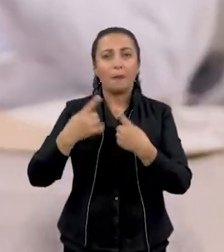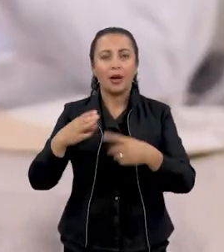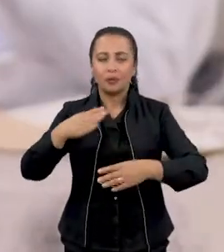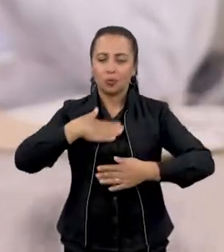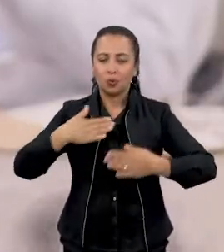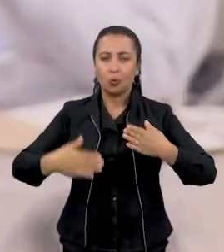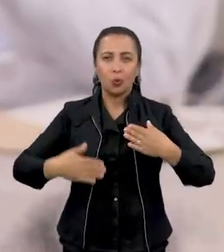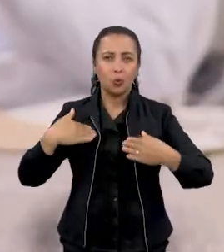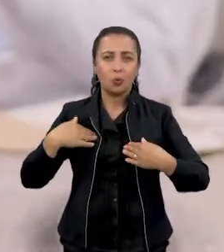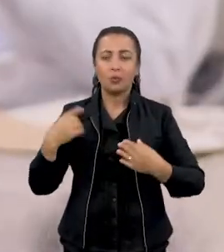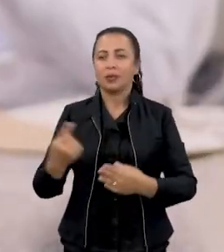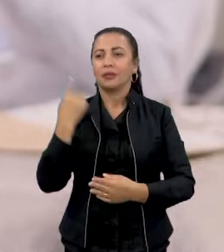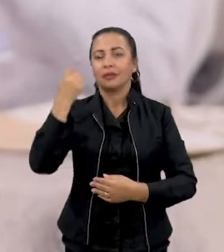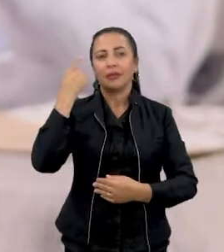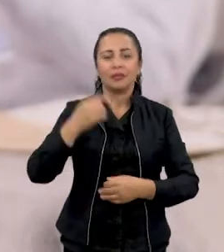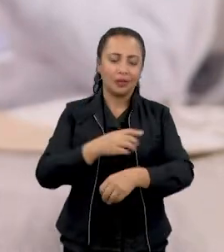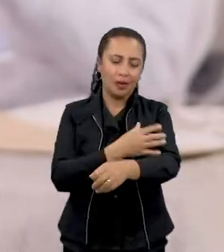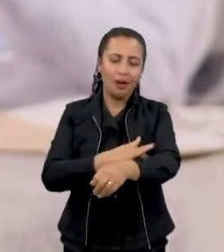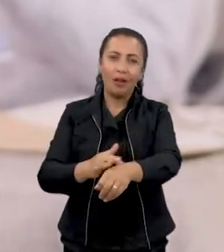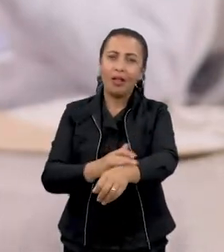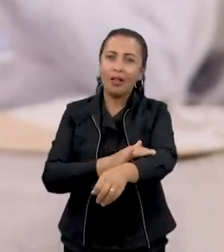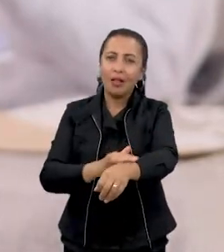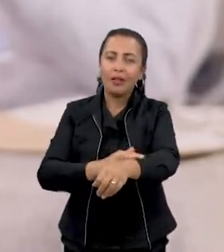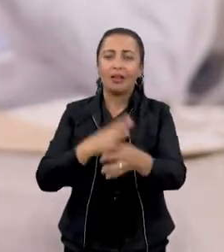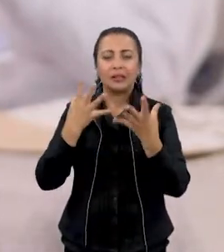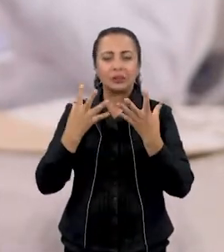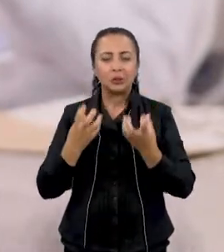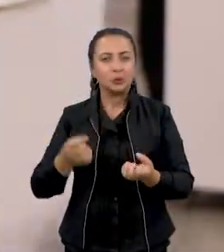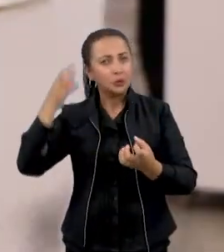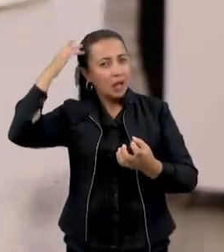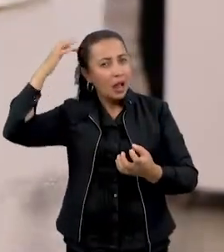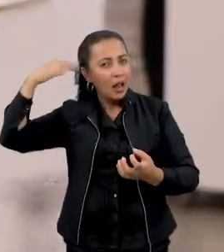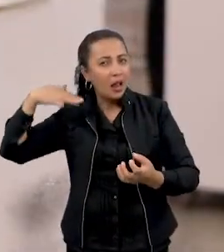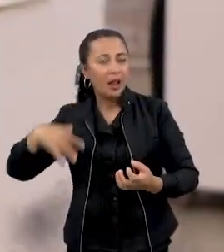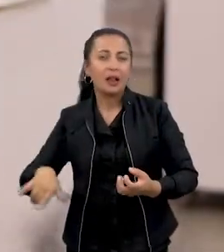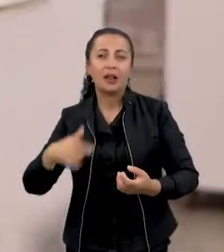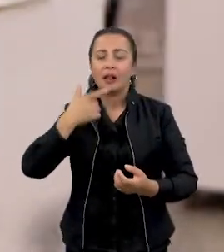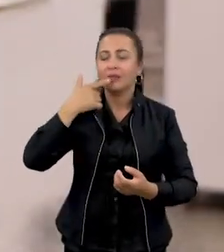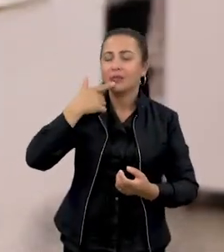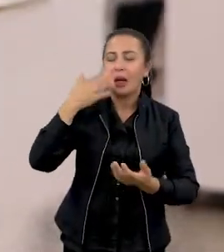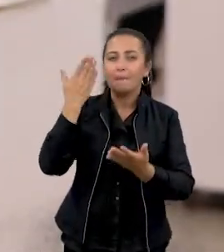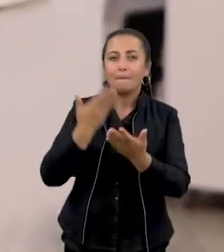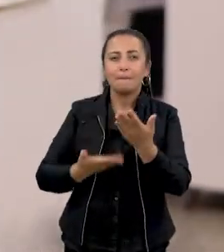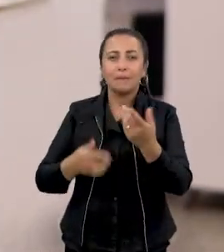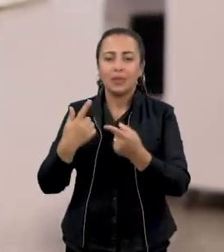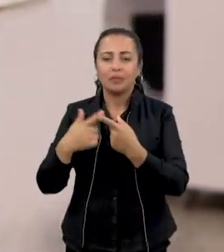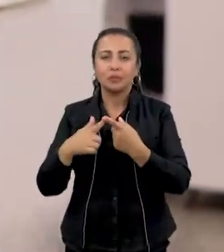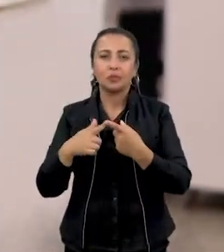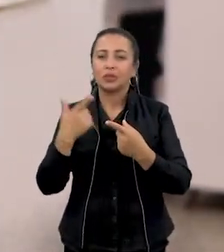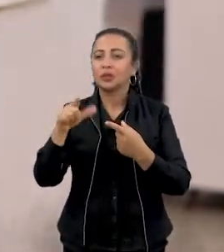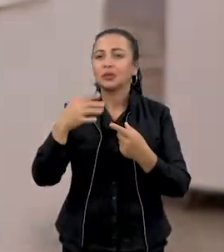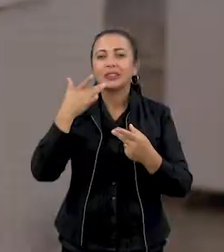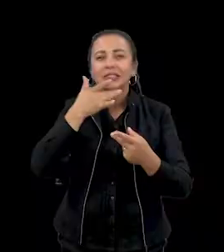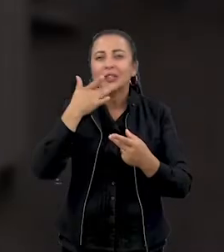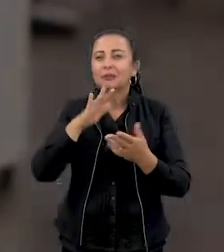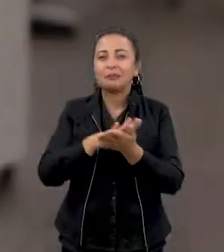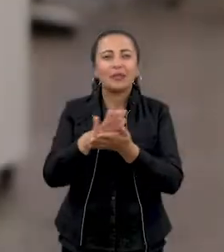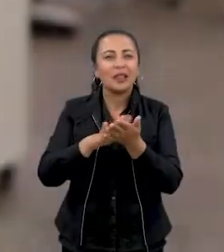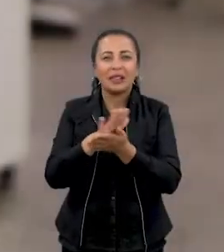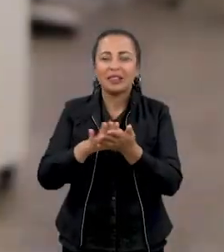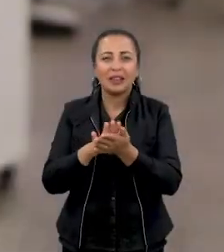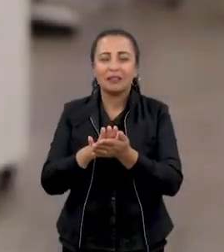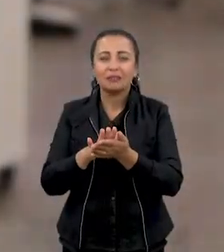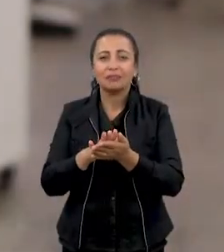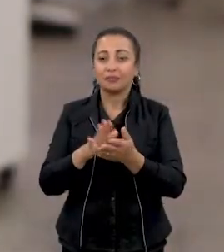alta capacidade de reprodução. A pele fica seca, o cabelo cai e o paladar é perdido por conta dos botões gustativos. O